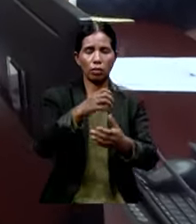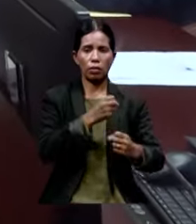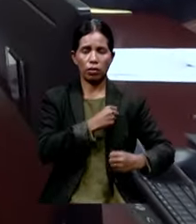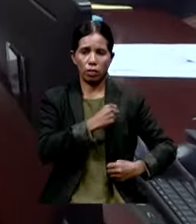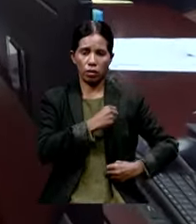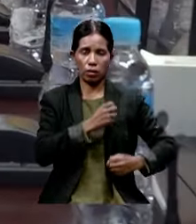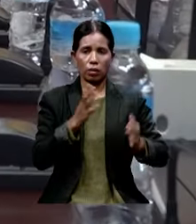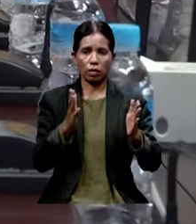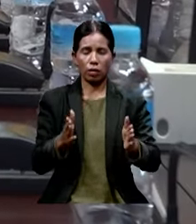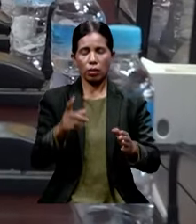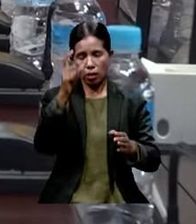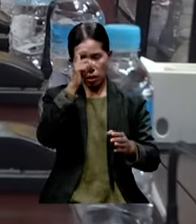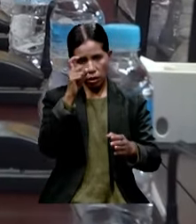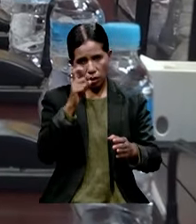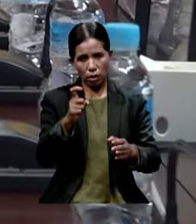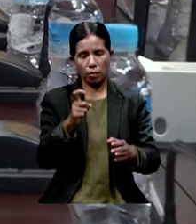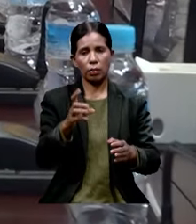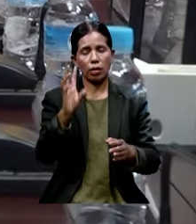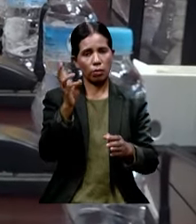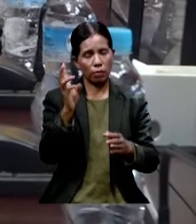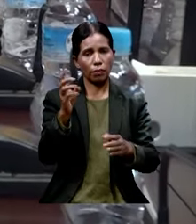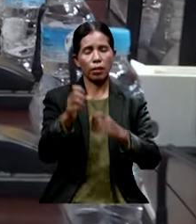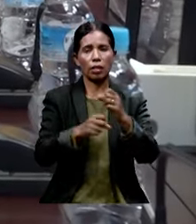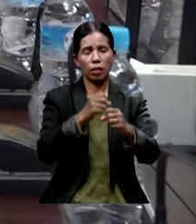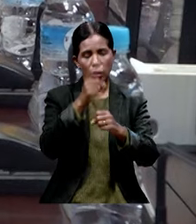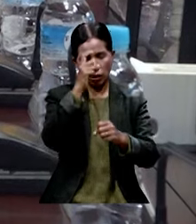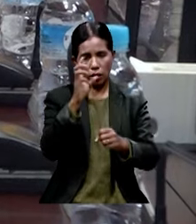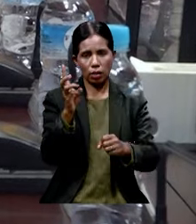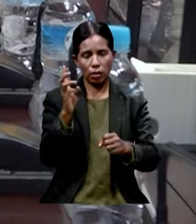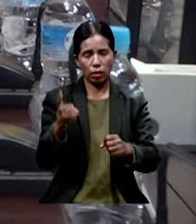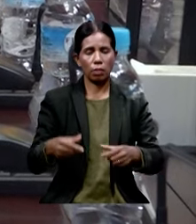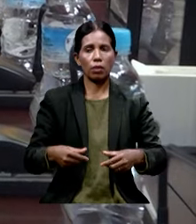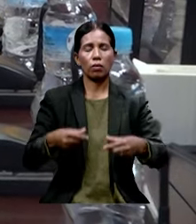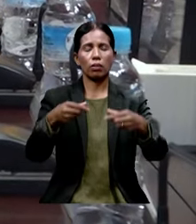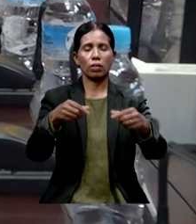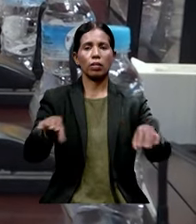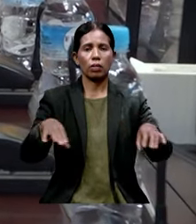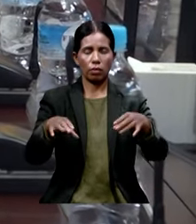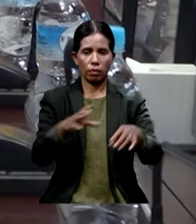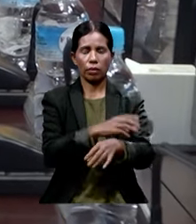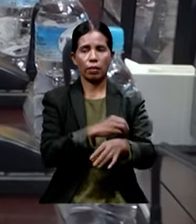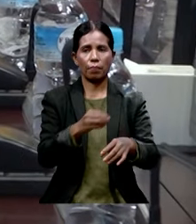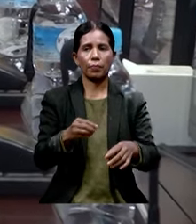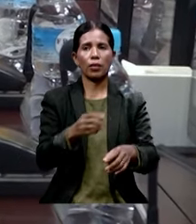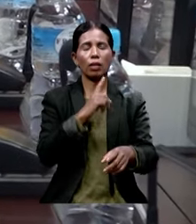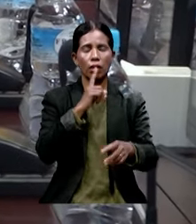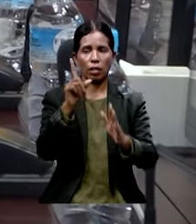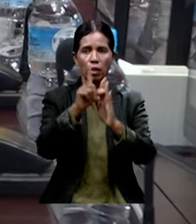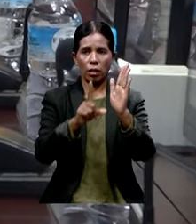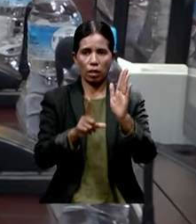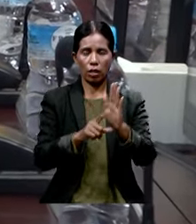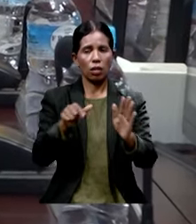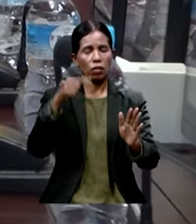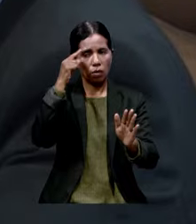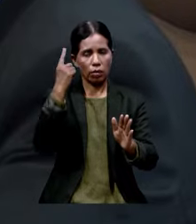nebe atinge idade reforma, kata que atina ne nulo la bela exerceta função militar. Também ne intervenção legislativa ne,